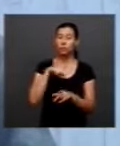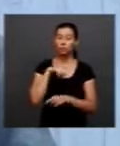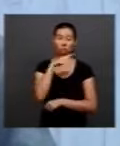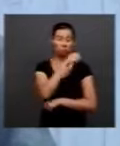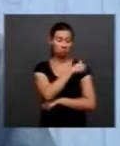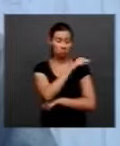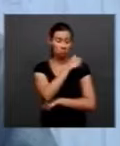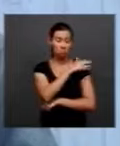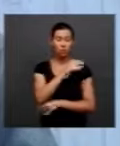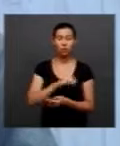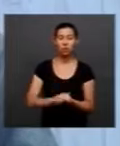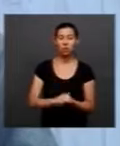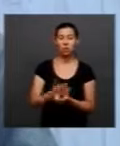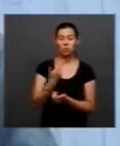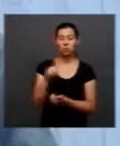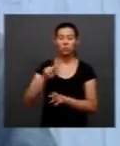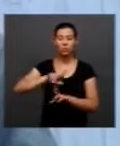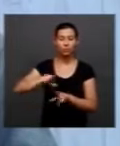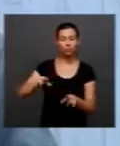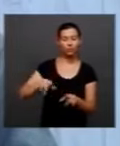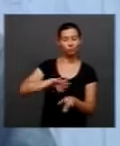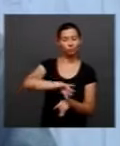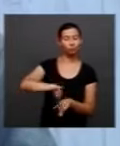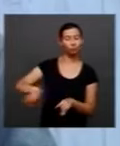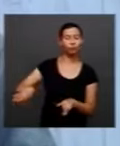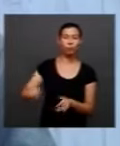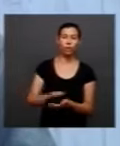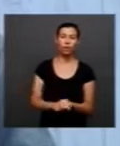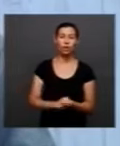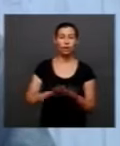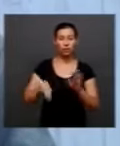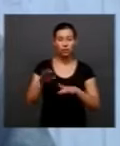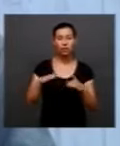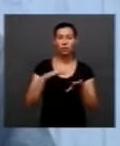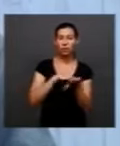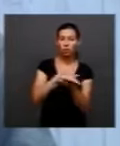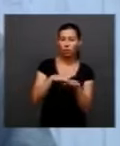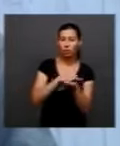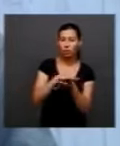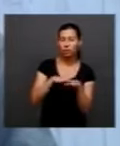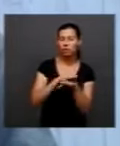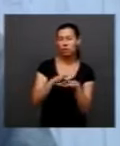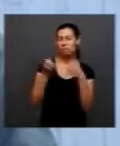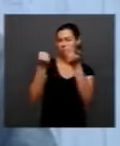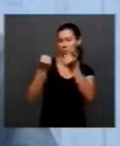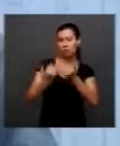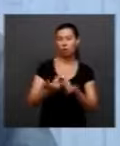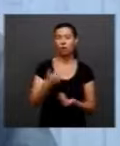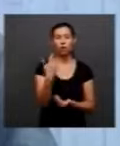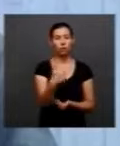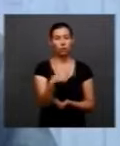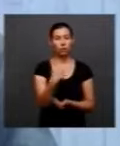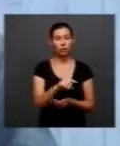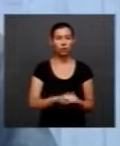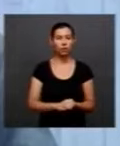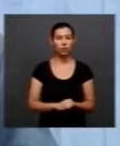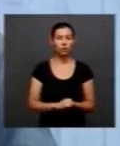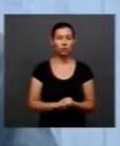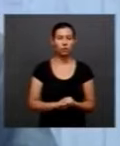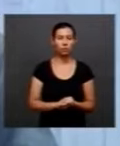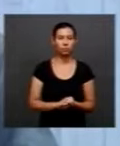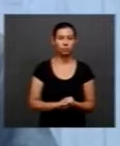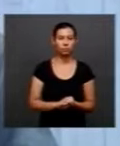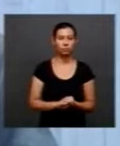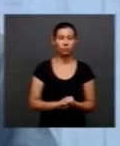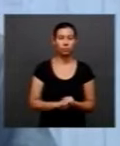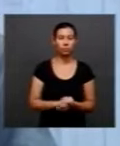sistema, não reconhecendo e não problematizando a questão da homofobia, e que é possível vivenciar o desejo a partir de uma ótica